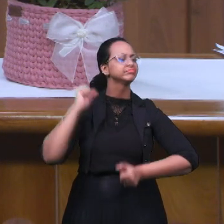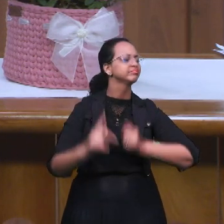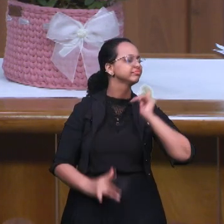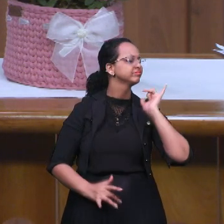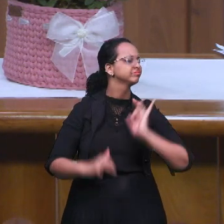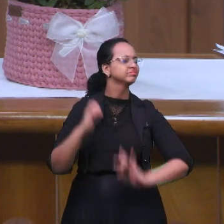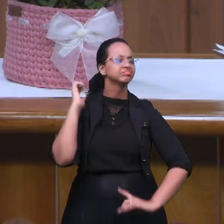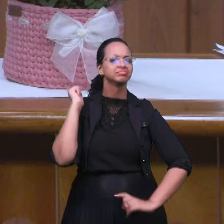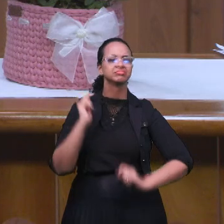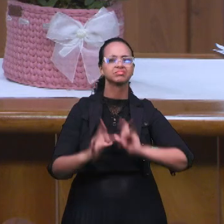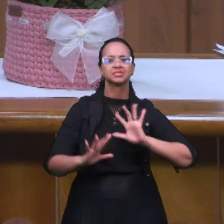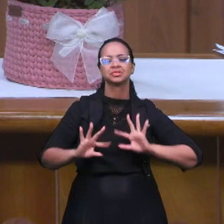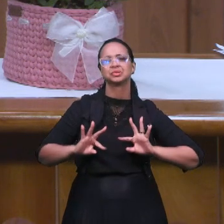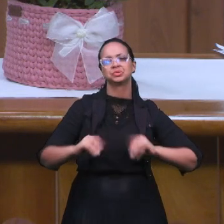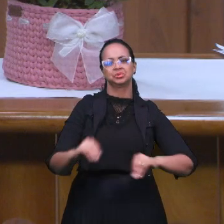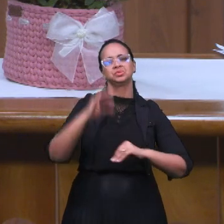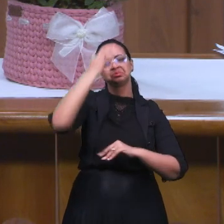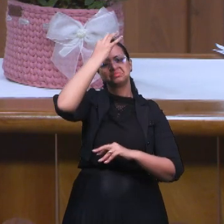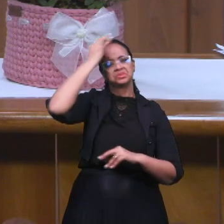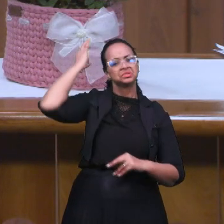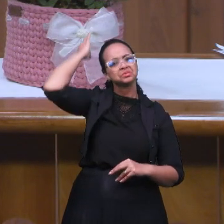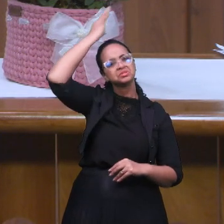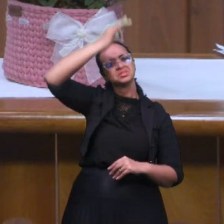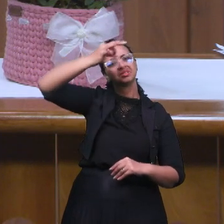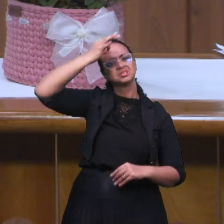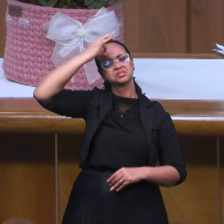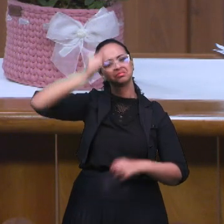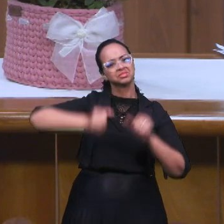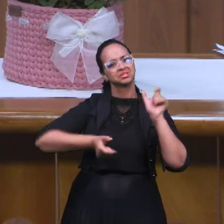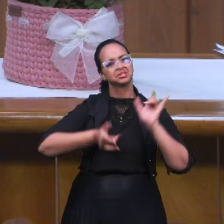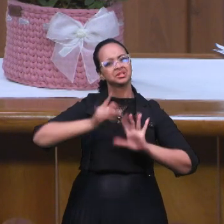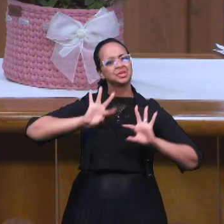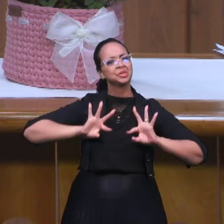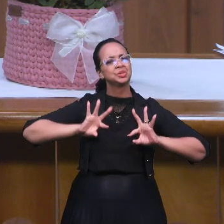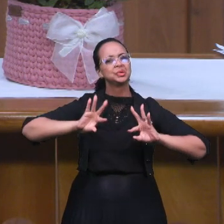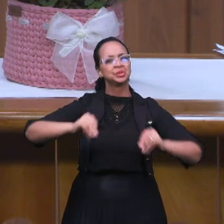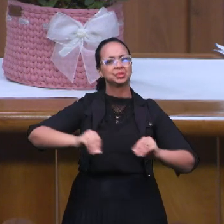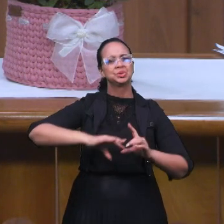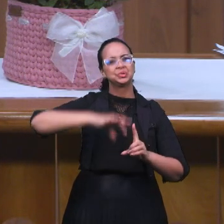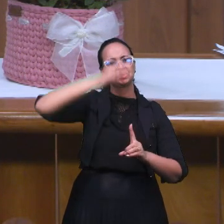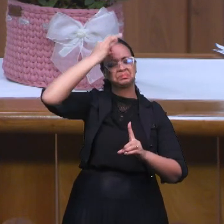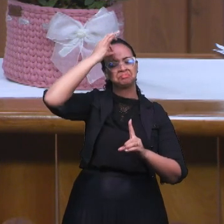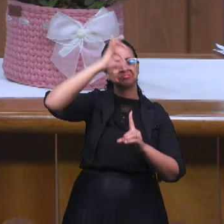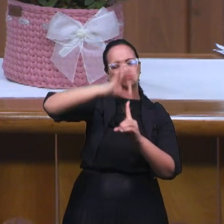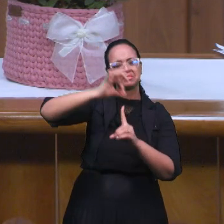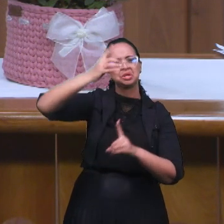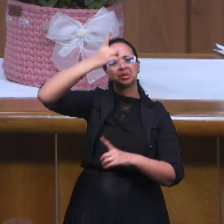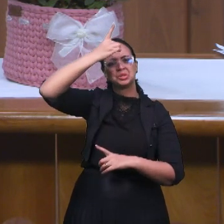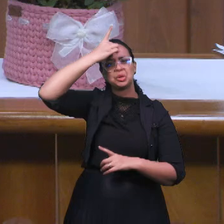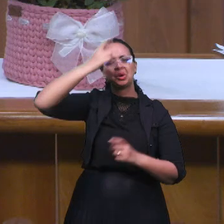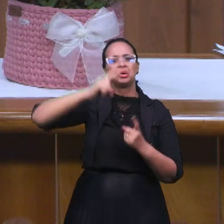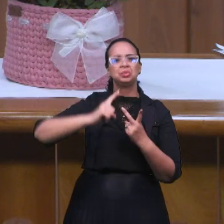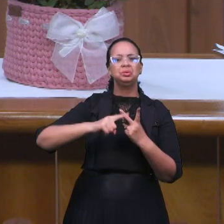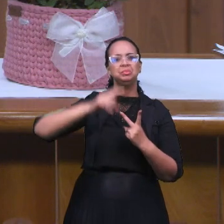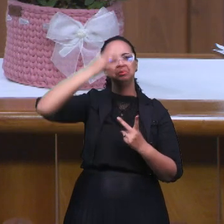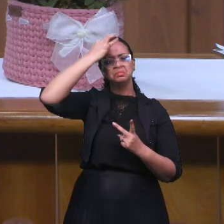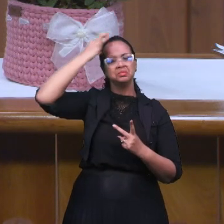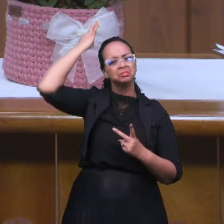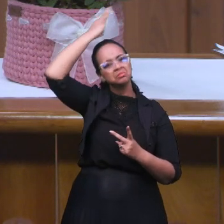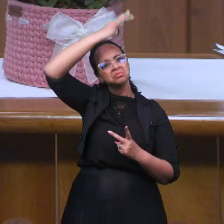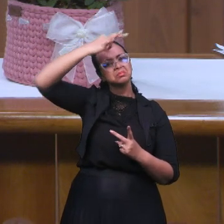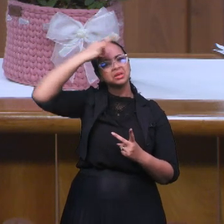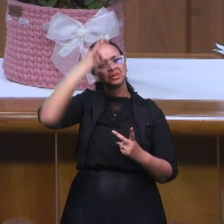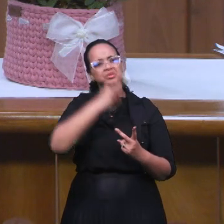hora, que é o derramamento do Espírito. Tudo está sendo dado agora. São os dons espirituais, o batismo com o Espírito Santo, a